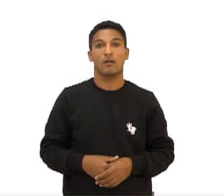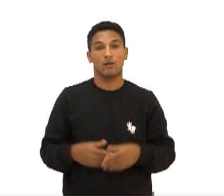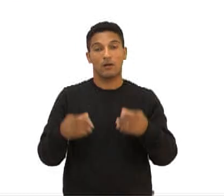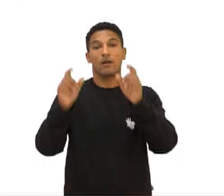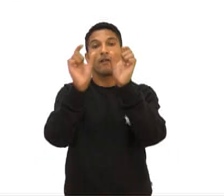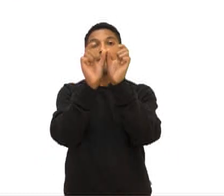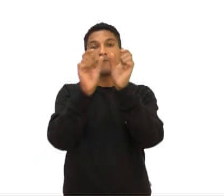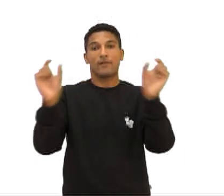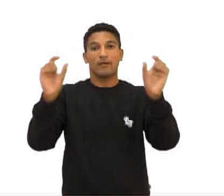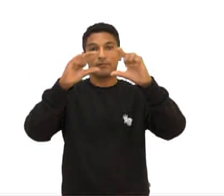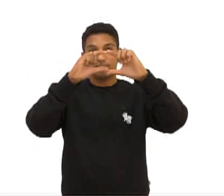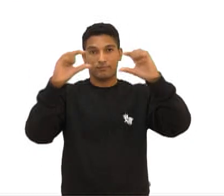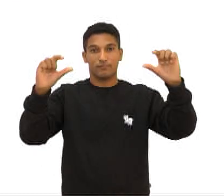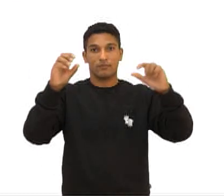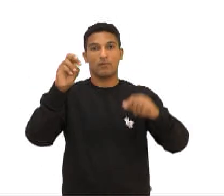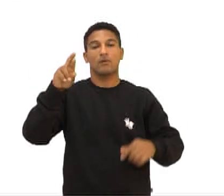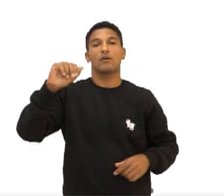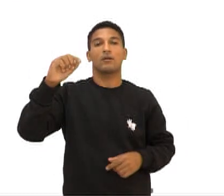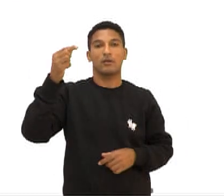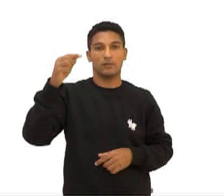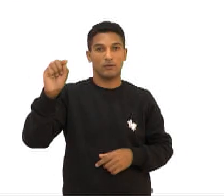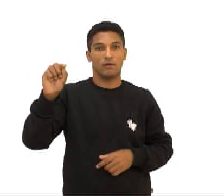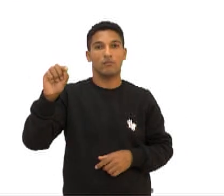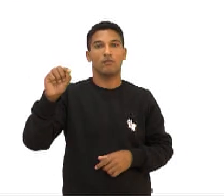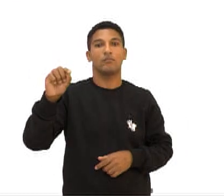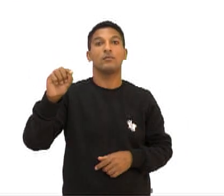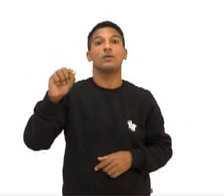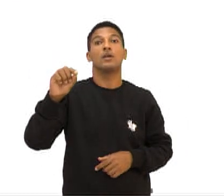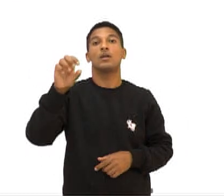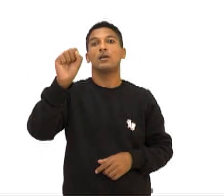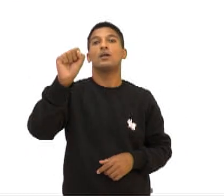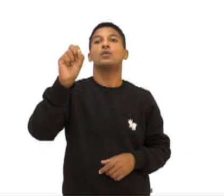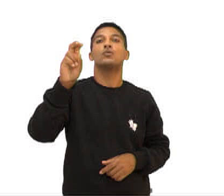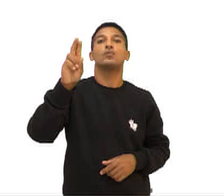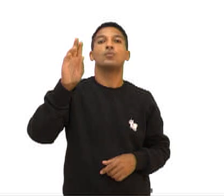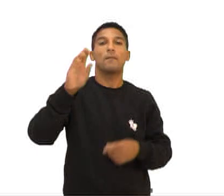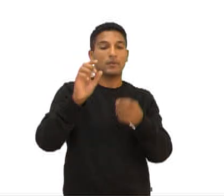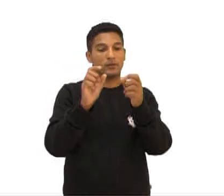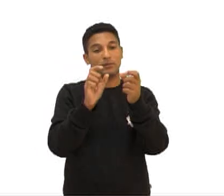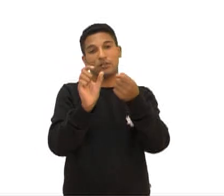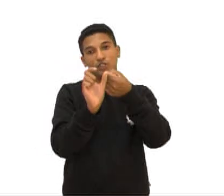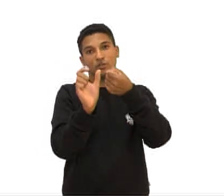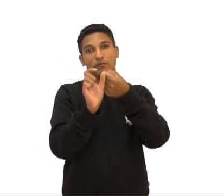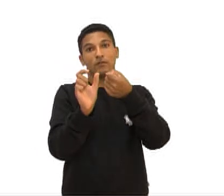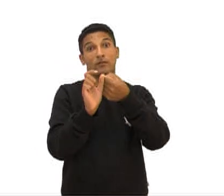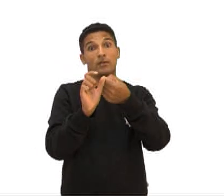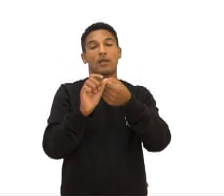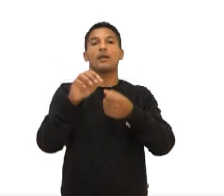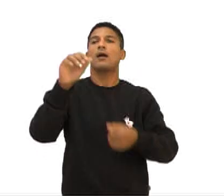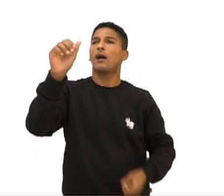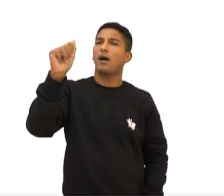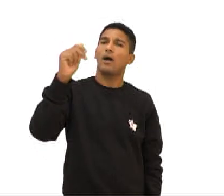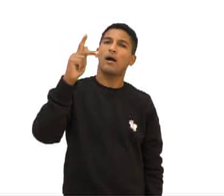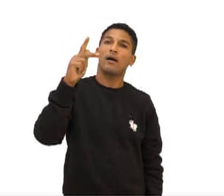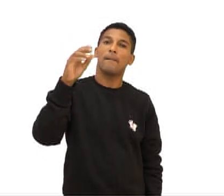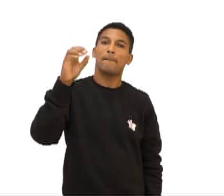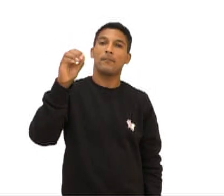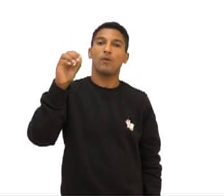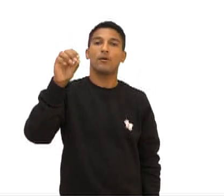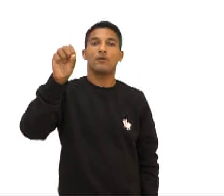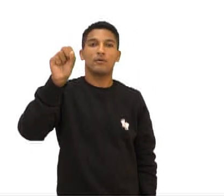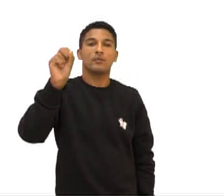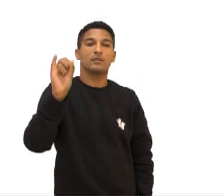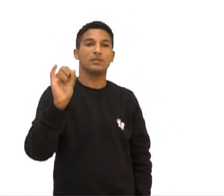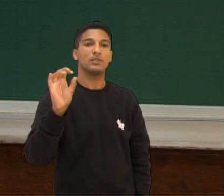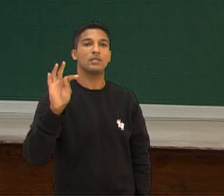substantiva apositiva. Exerce a função de aposto. Lembra lá do aposto, gente? Estudamos aqui, verificamos também